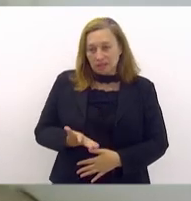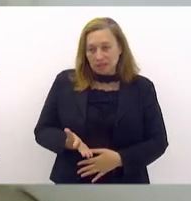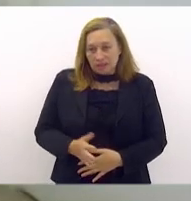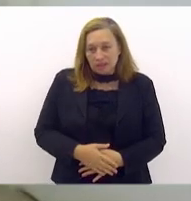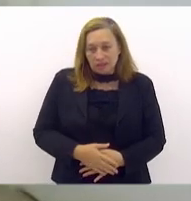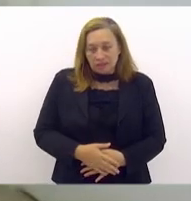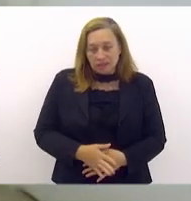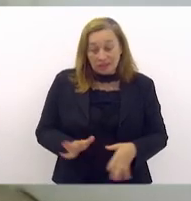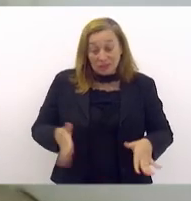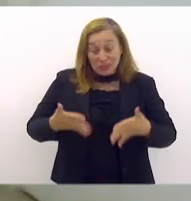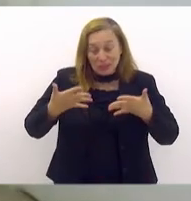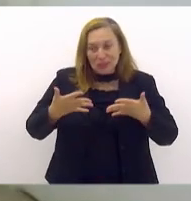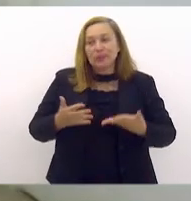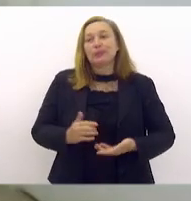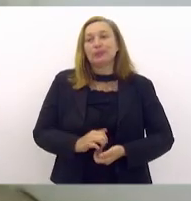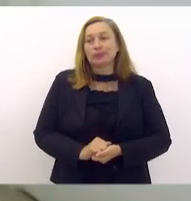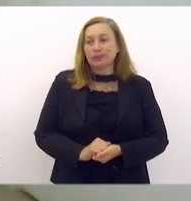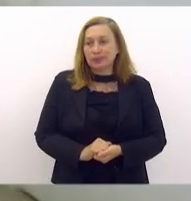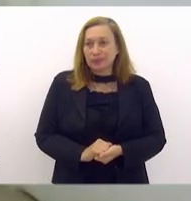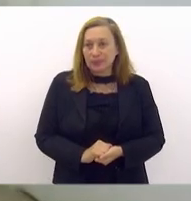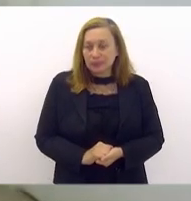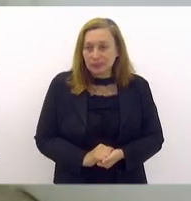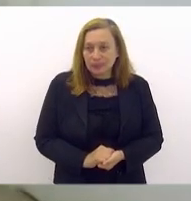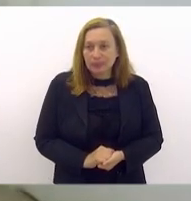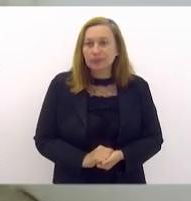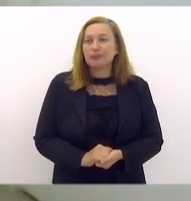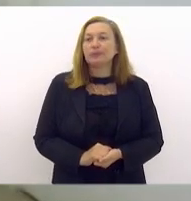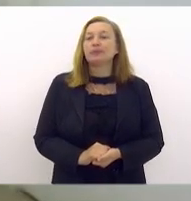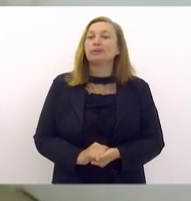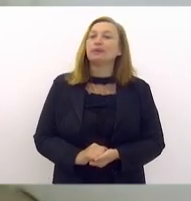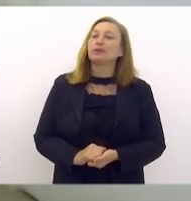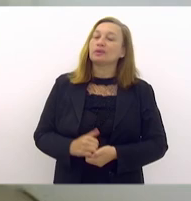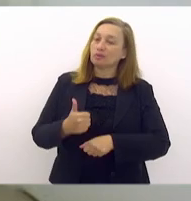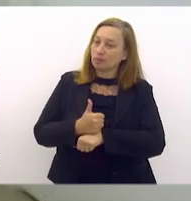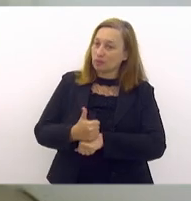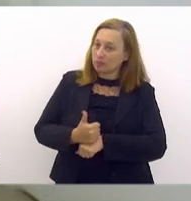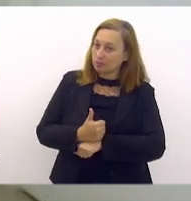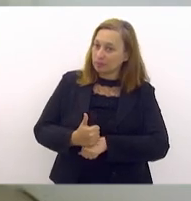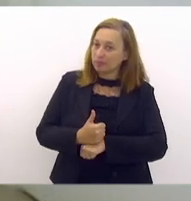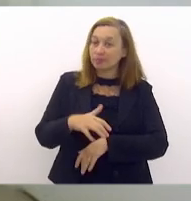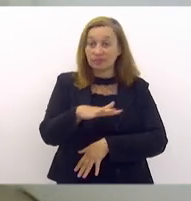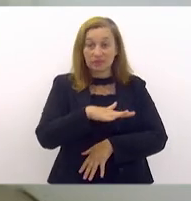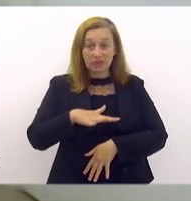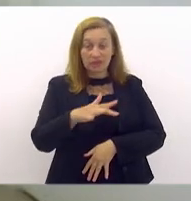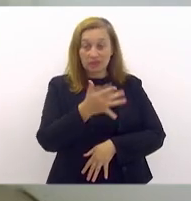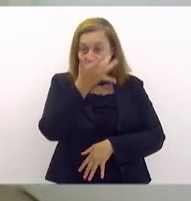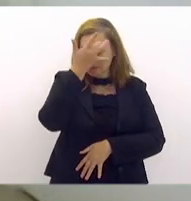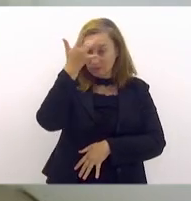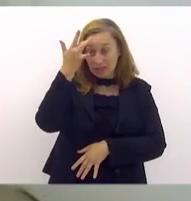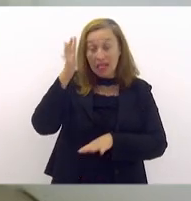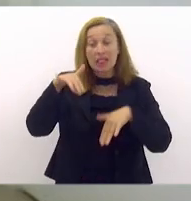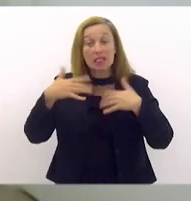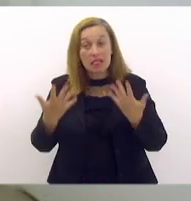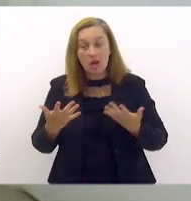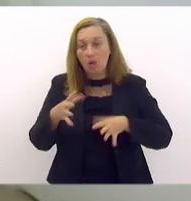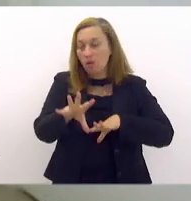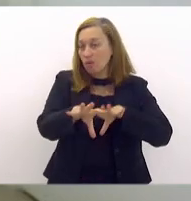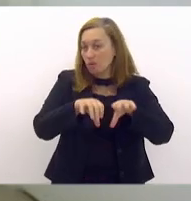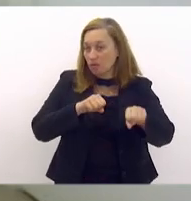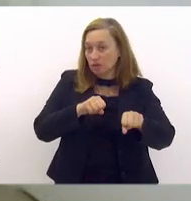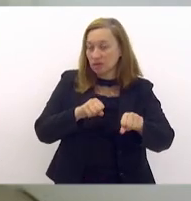me motiva muito, especialmente sendo uma profissional da área de saúde mental. Então, minha formação é